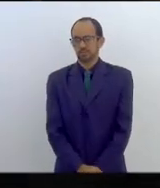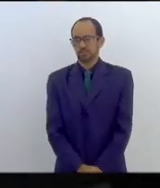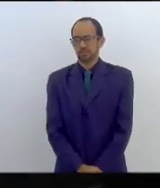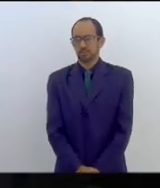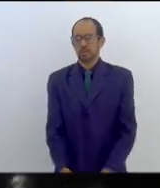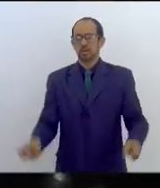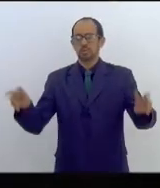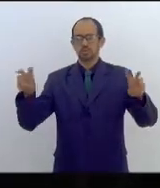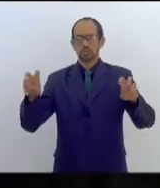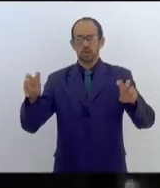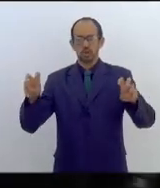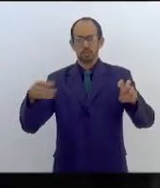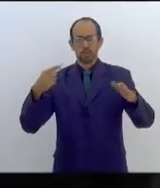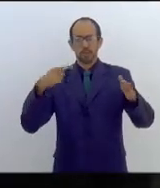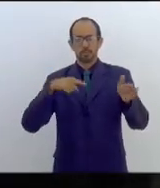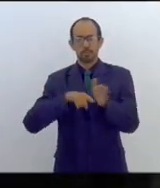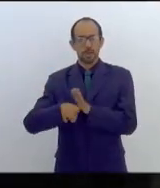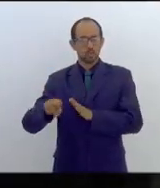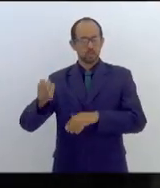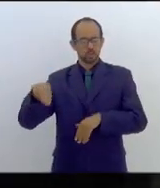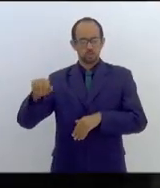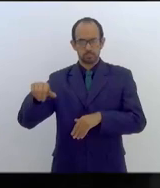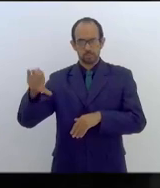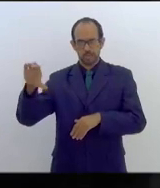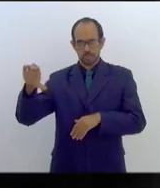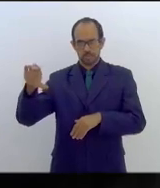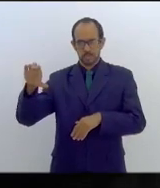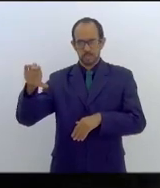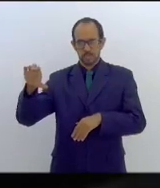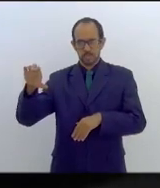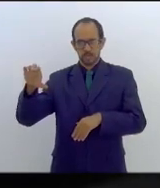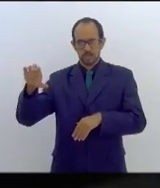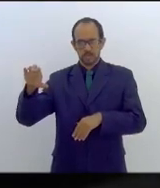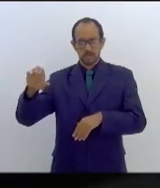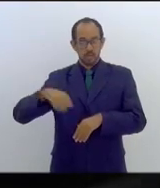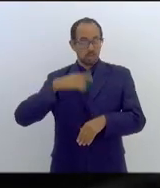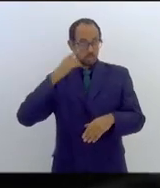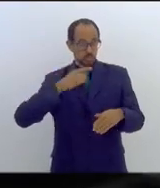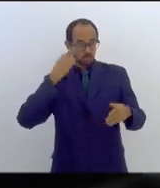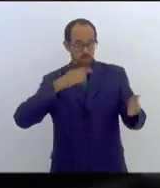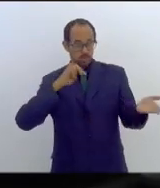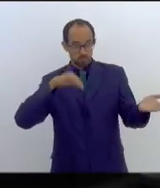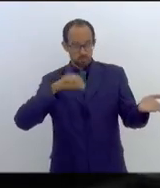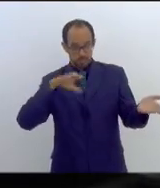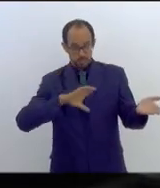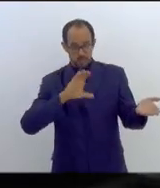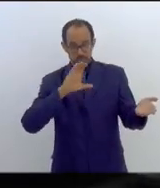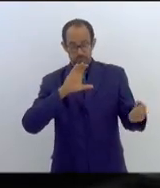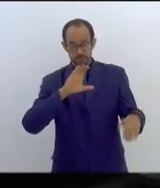à pergunta do deputado Carlos Mink. Deputado Carlos Mink,